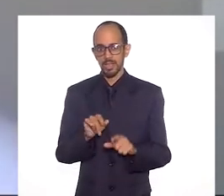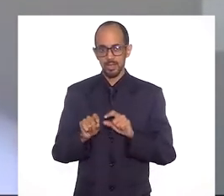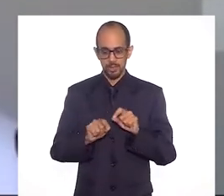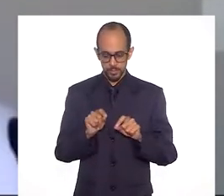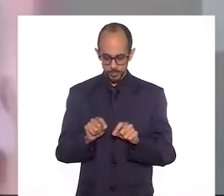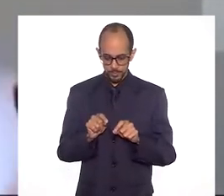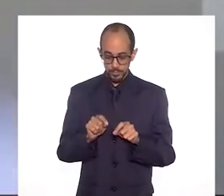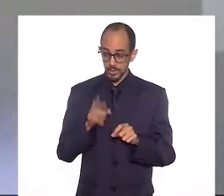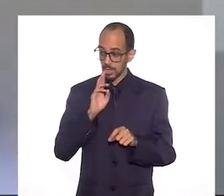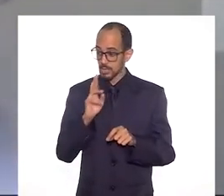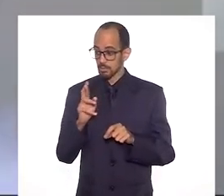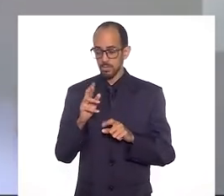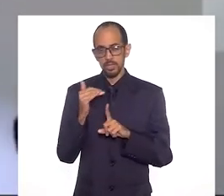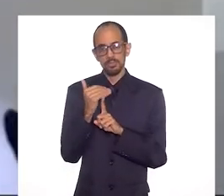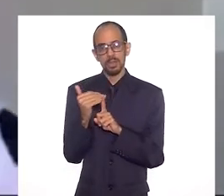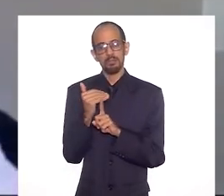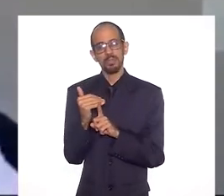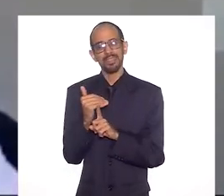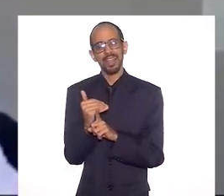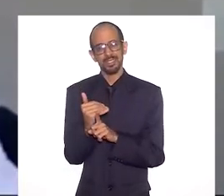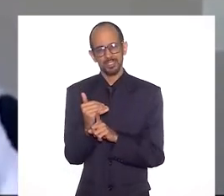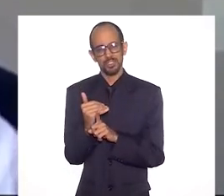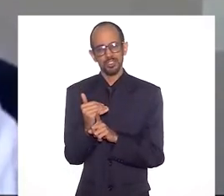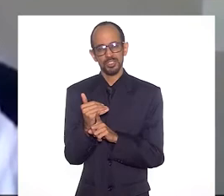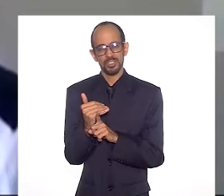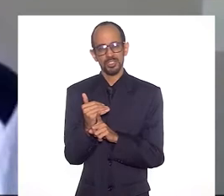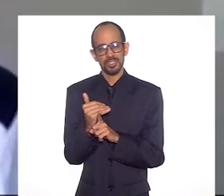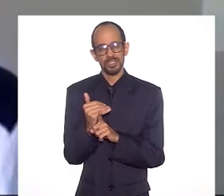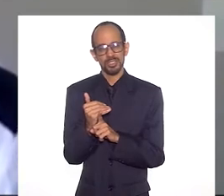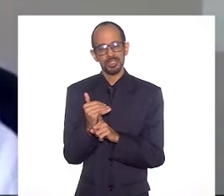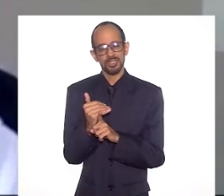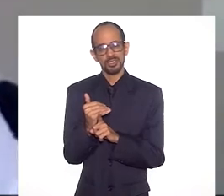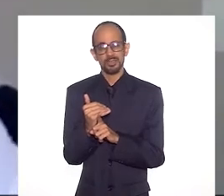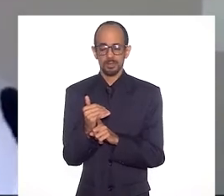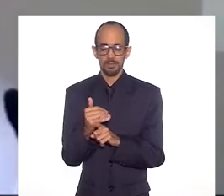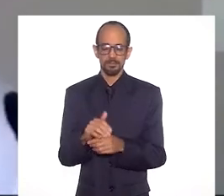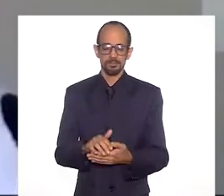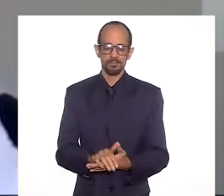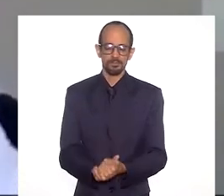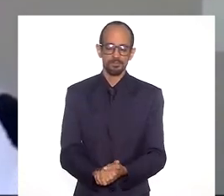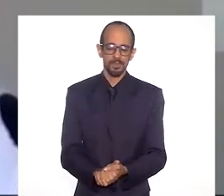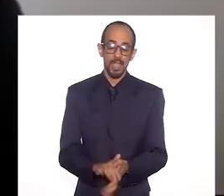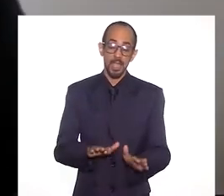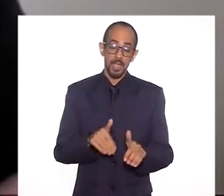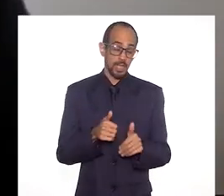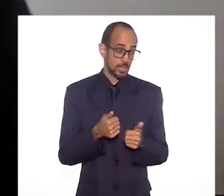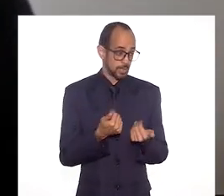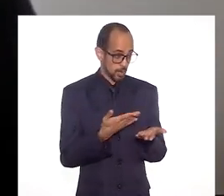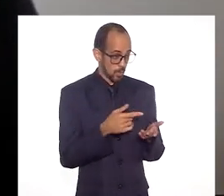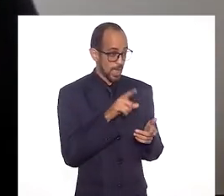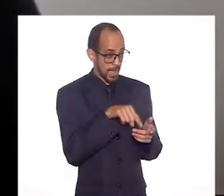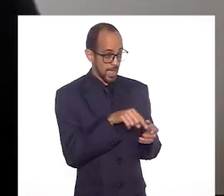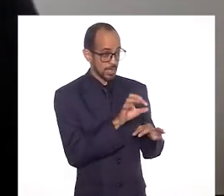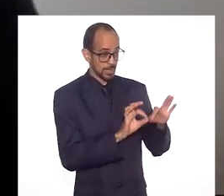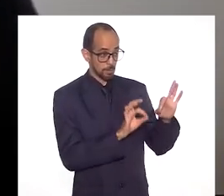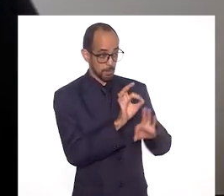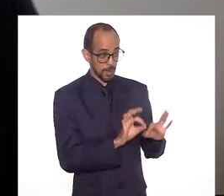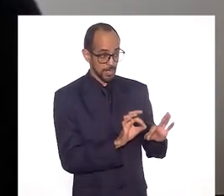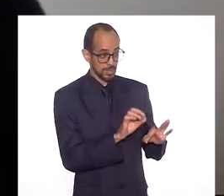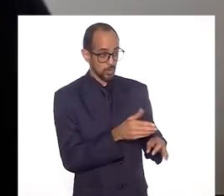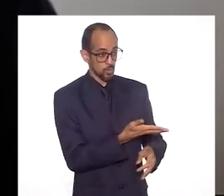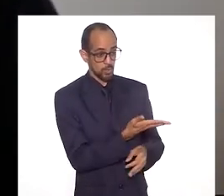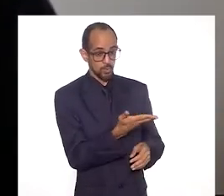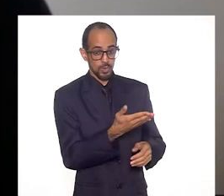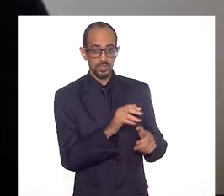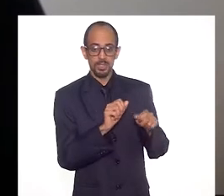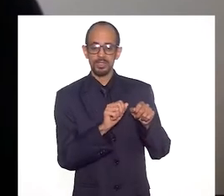as respostas para metade das perguntas dos investidores. Então, já vai ser meio caminho andado. E é essa preparação que